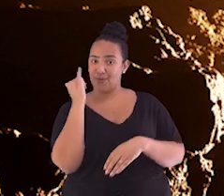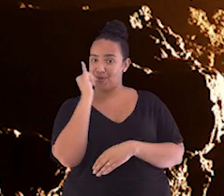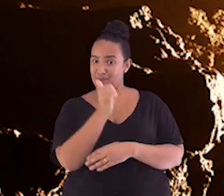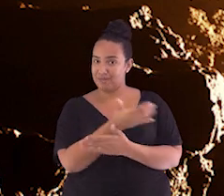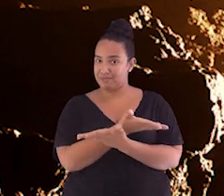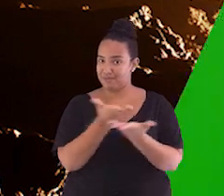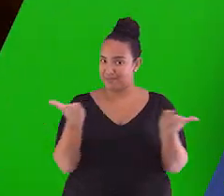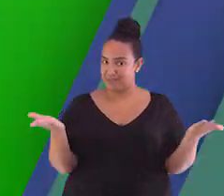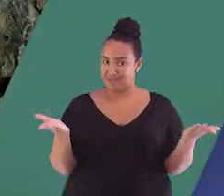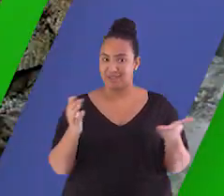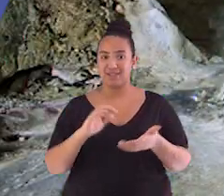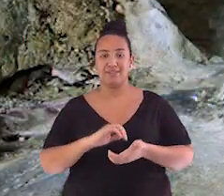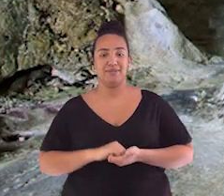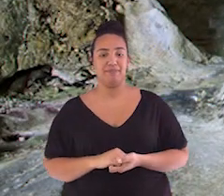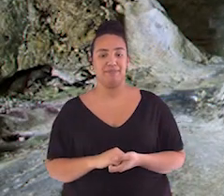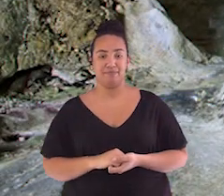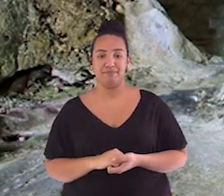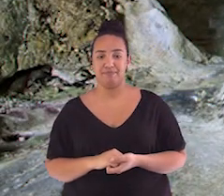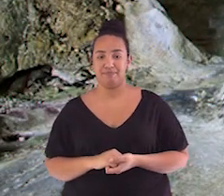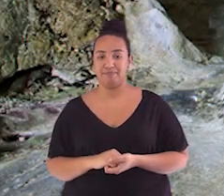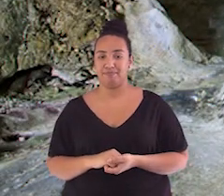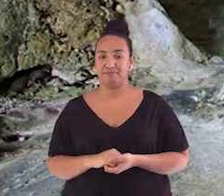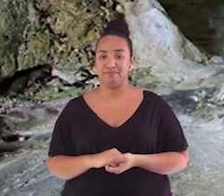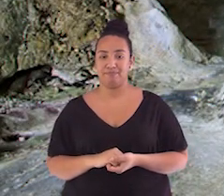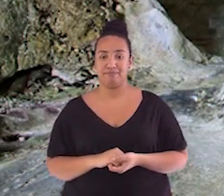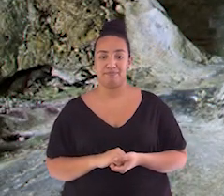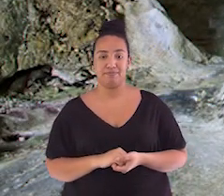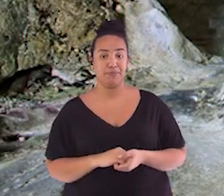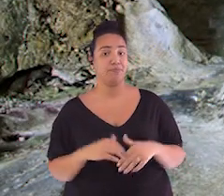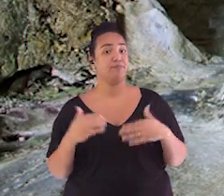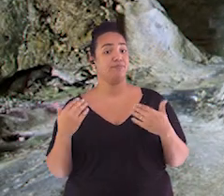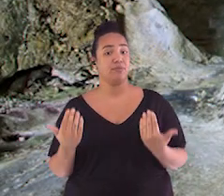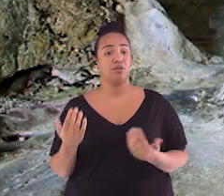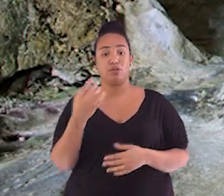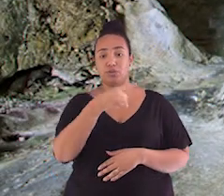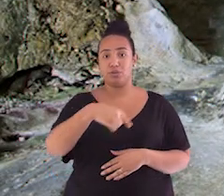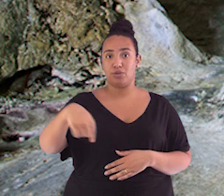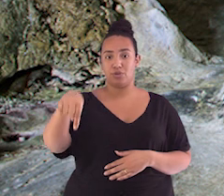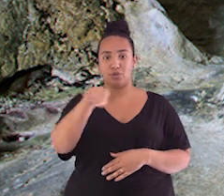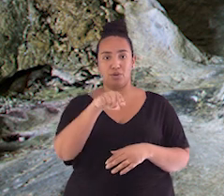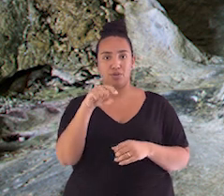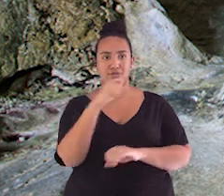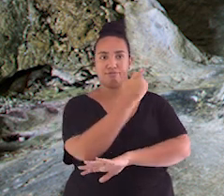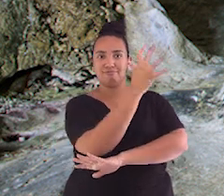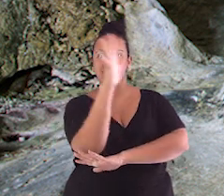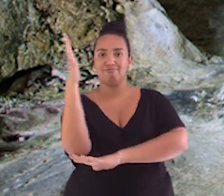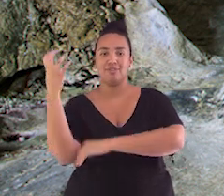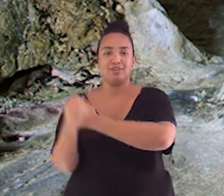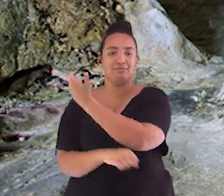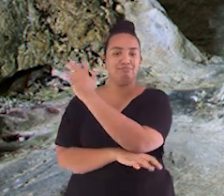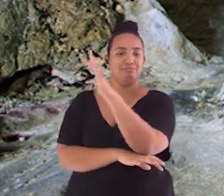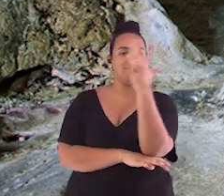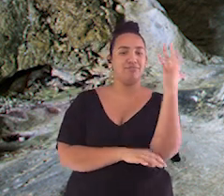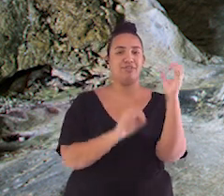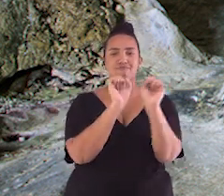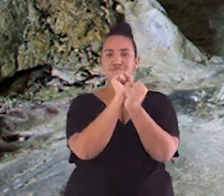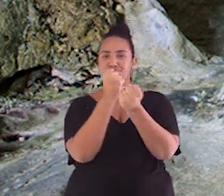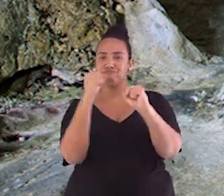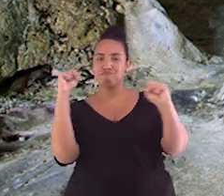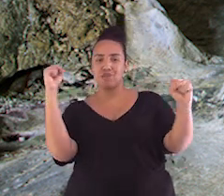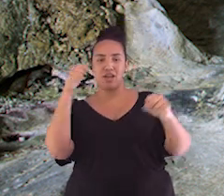Bora! Não é à toa que somos gigantes pela própria natureza. O Brasil, de fato, tem cerca